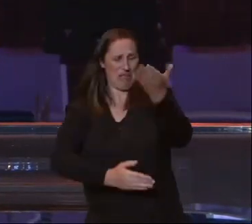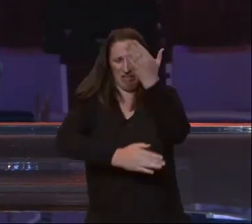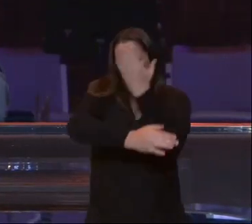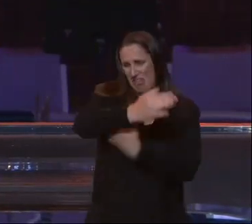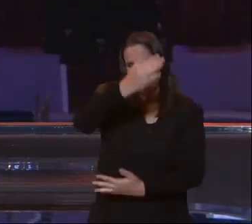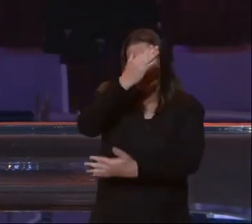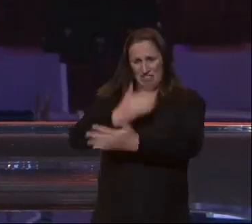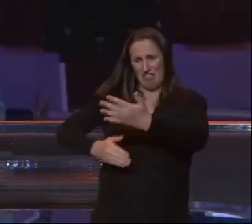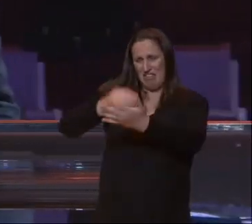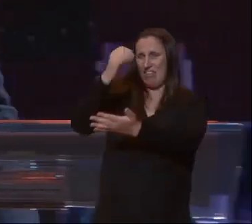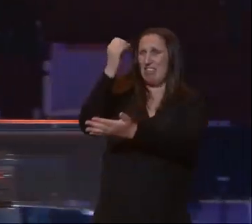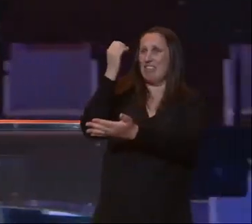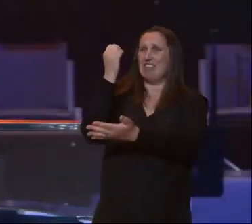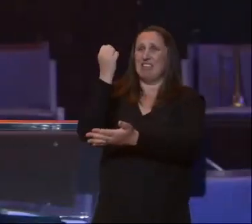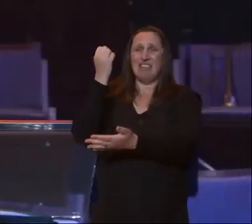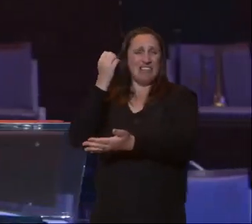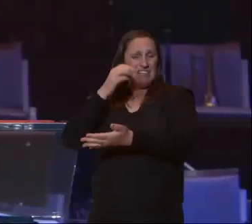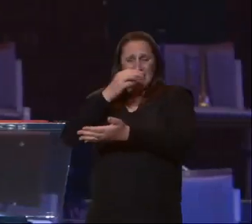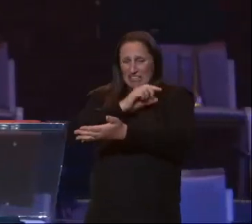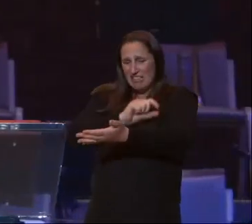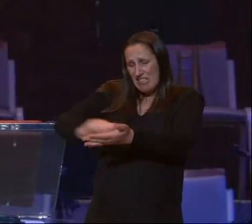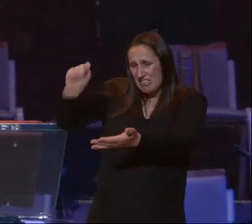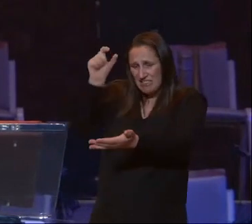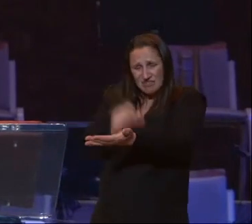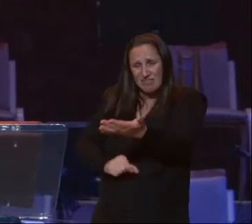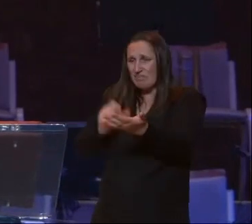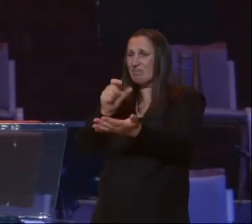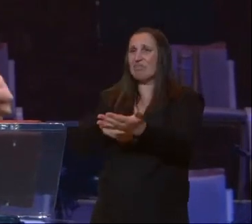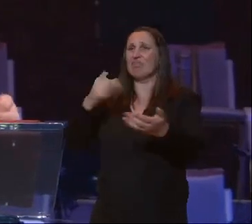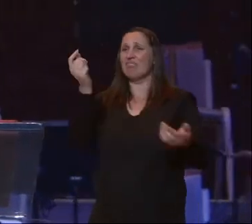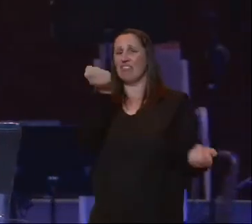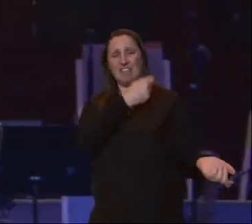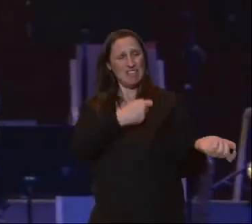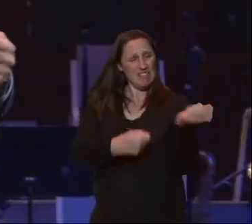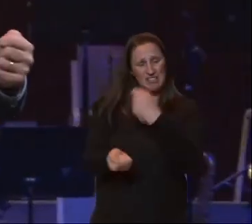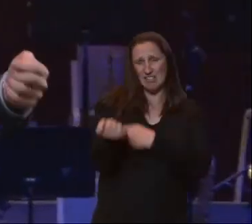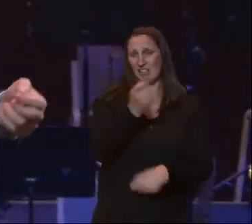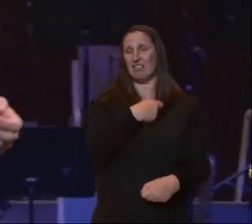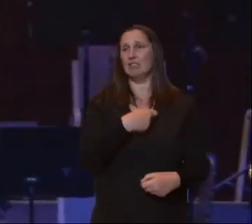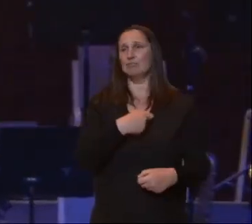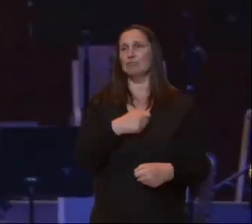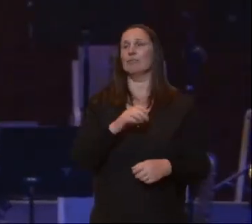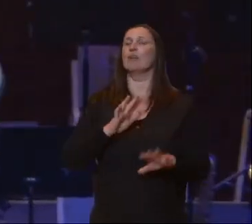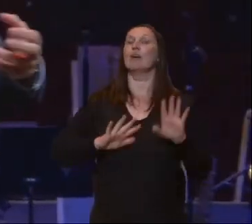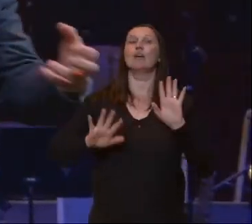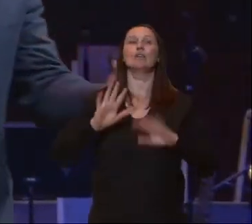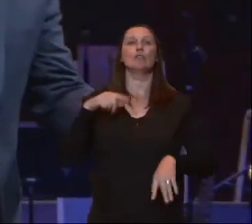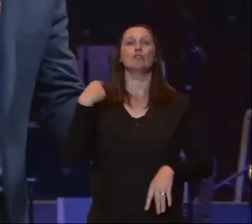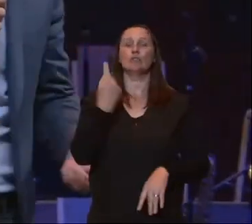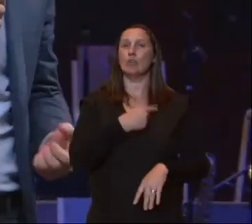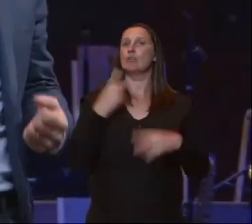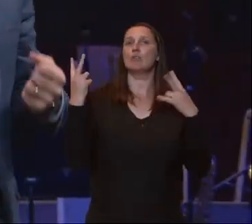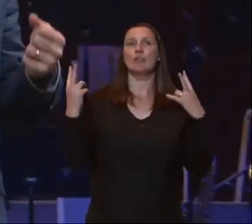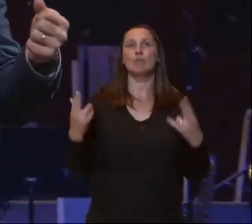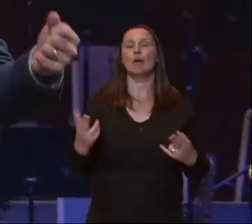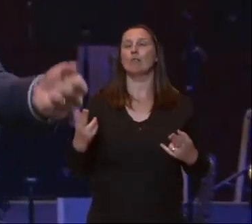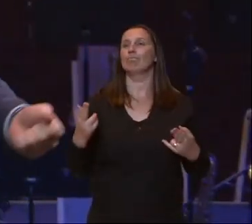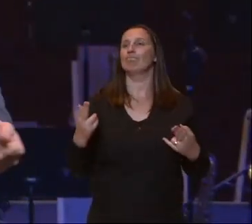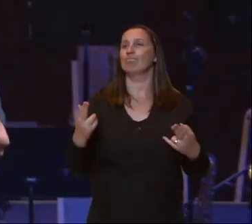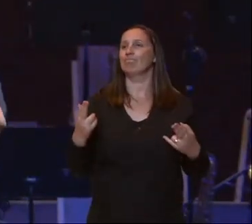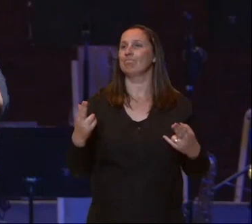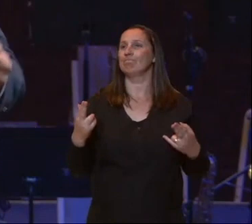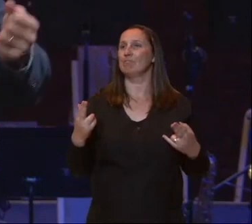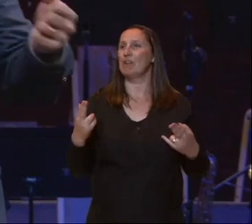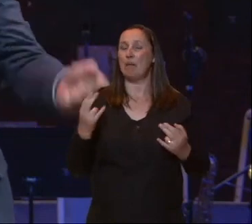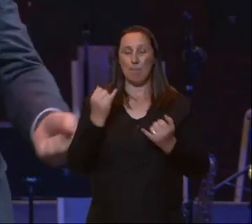daquela forma, e a verdade é que às vezes nos sentimos assim, colhendo os gravetos,